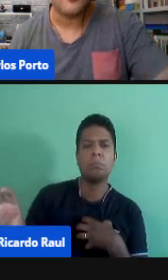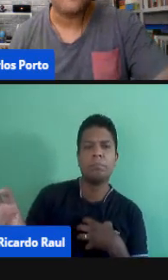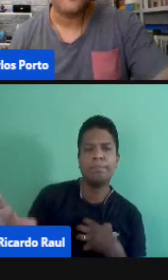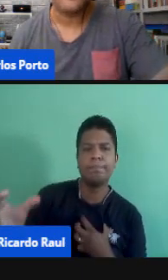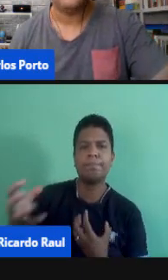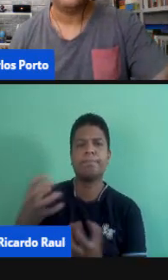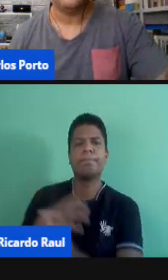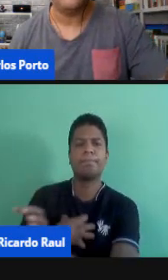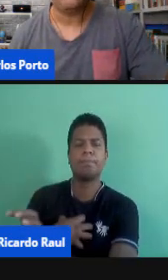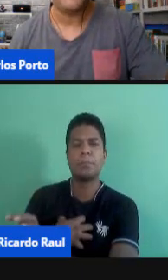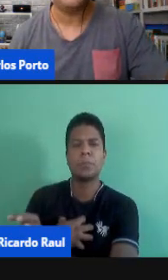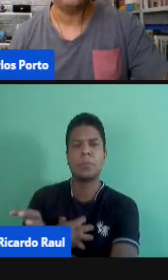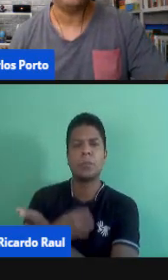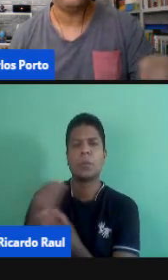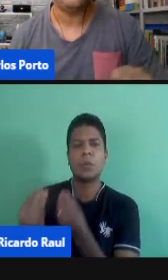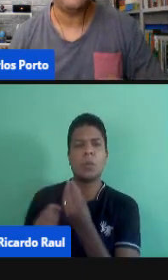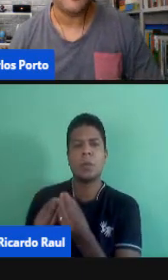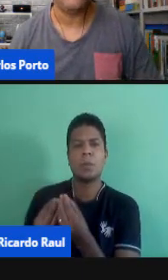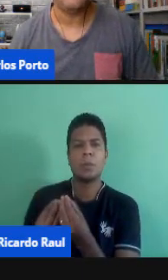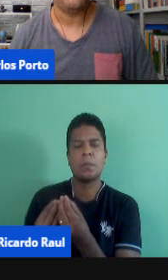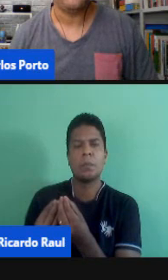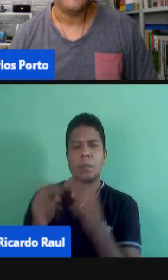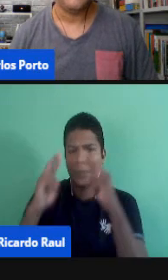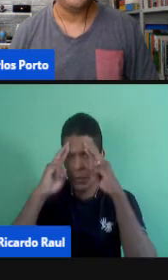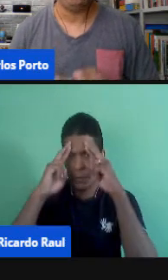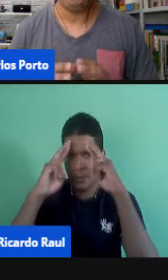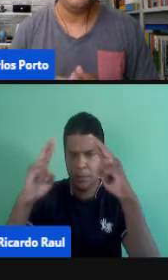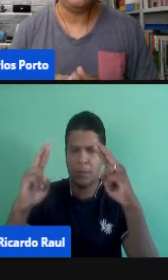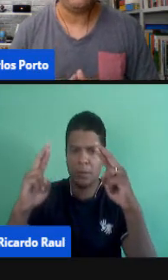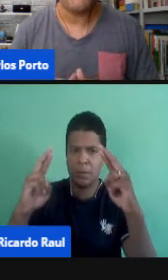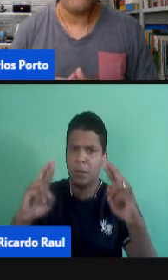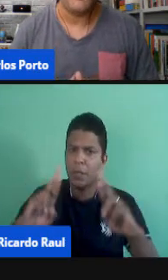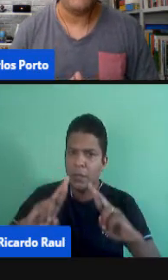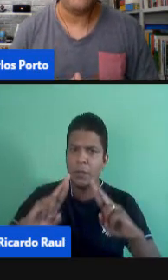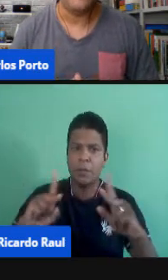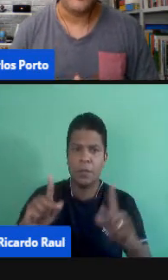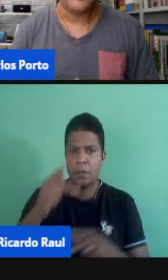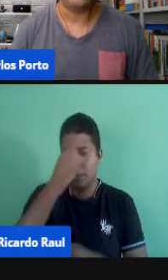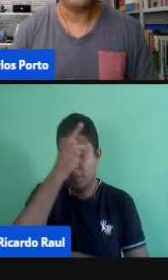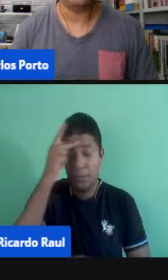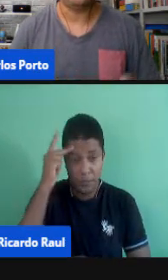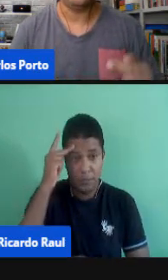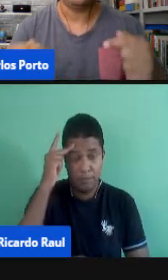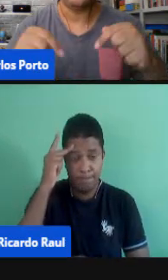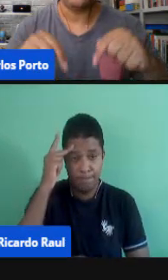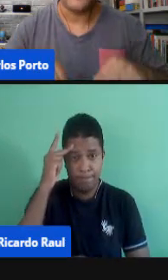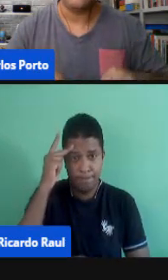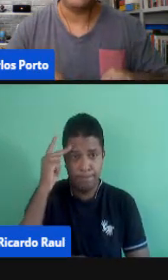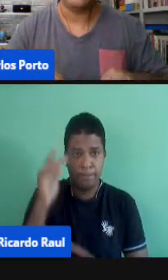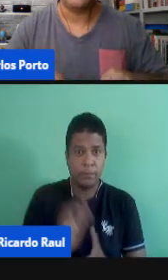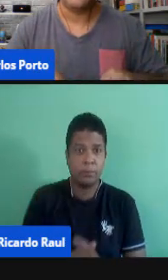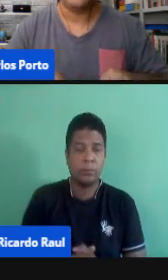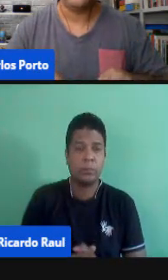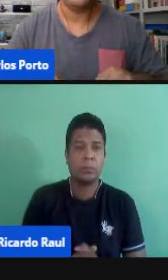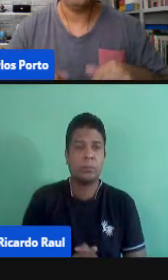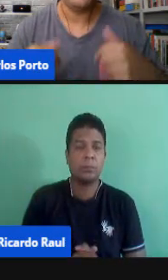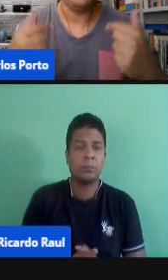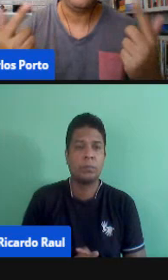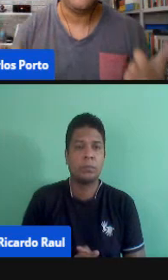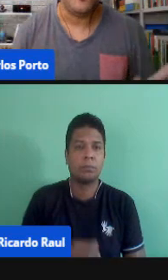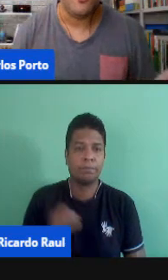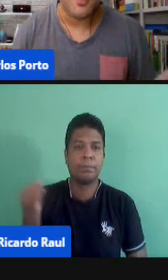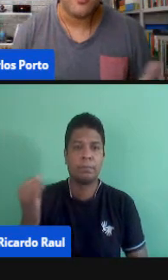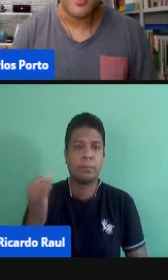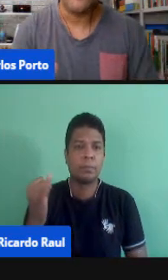lugar? Respeitando a diversidade. E, principalmente, as questões atuais e